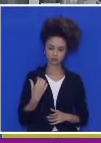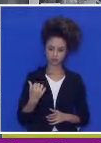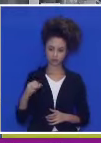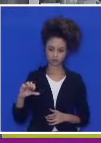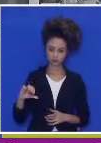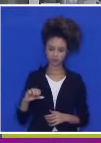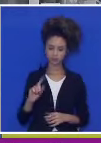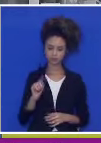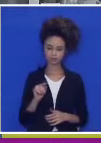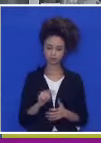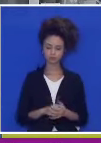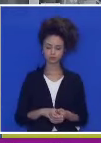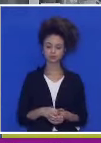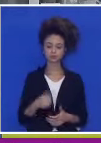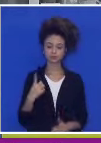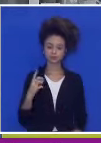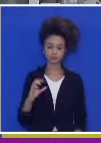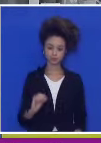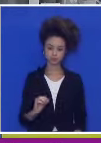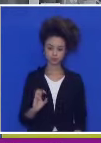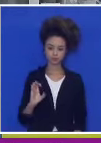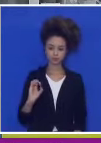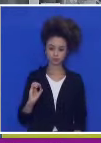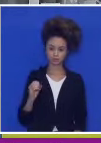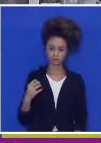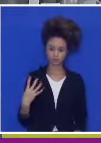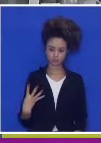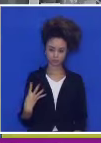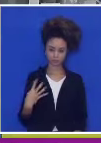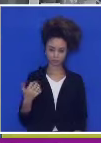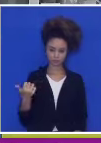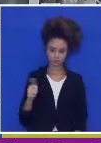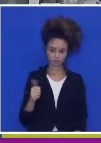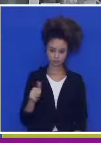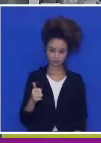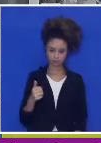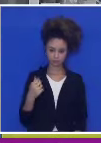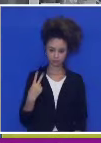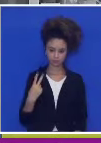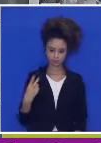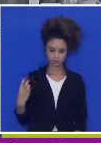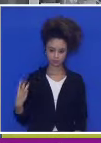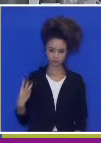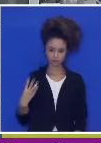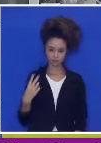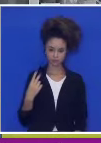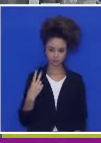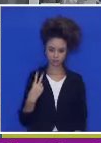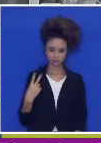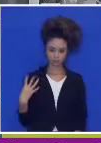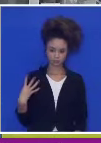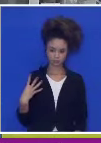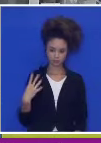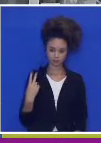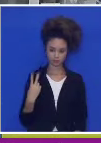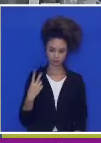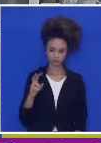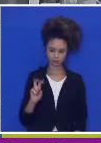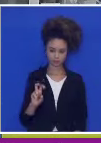2.196 da Loto Fácil foram 10, 04, 11, 23,